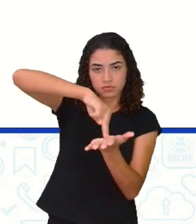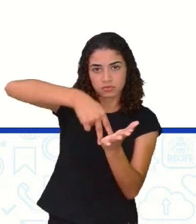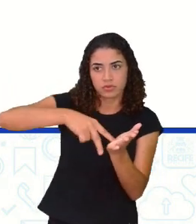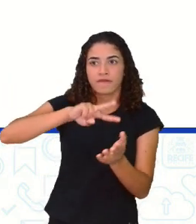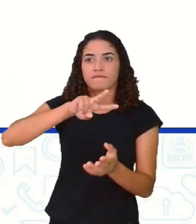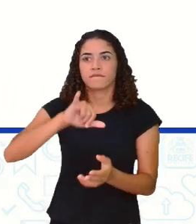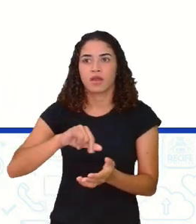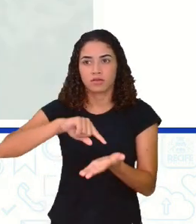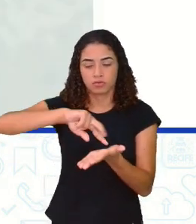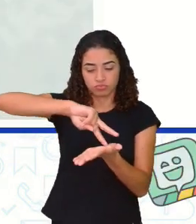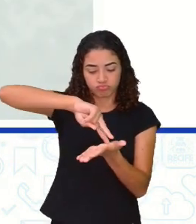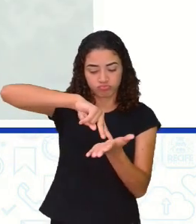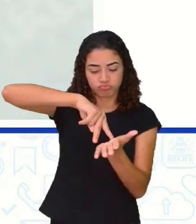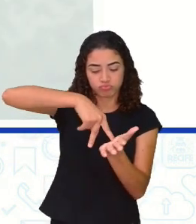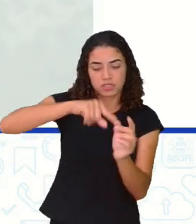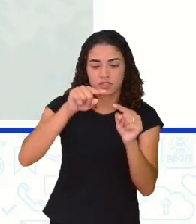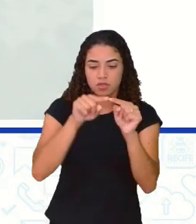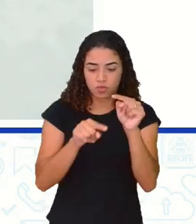traçado.